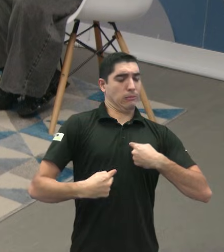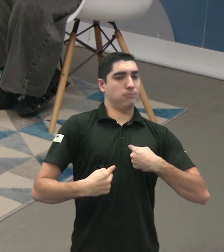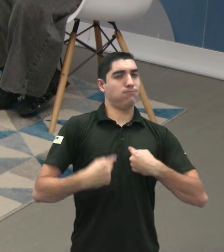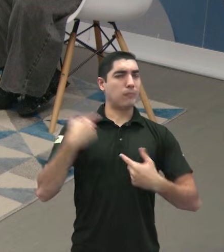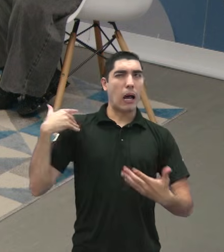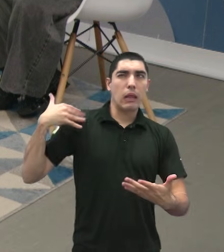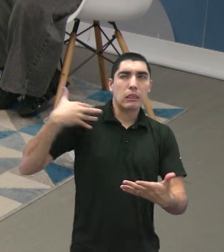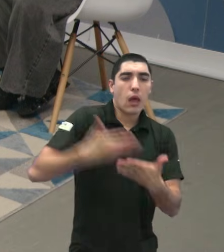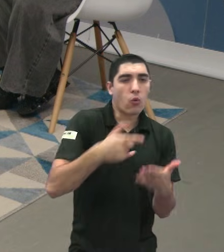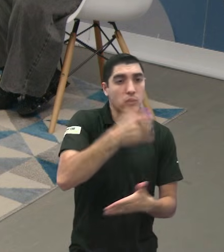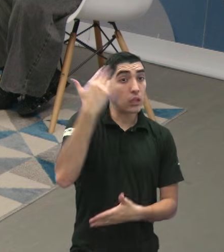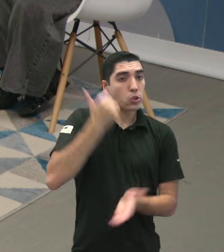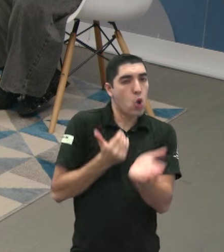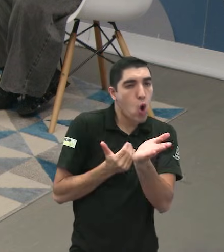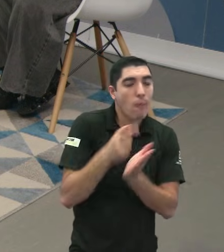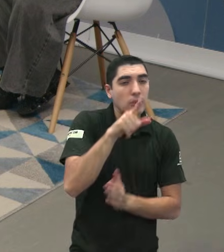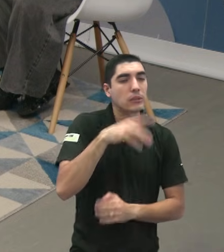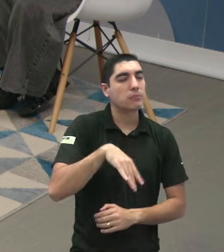começou?